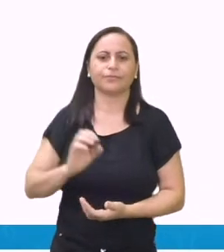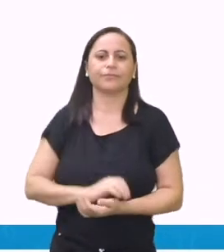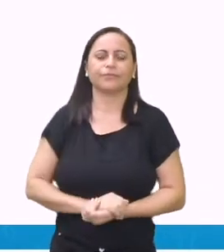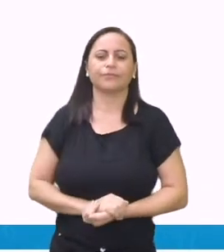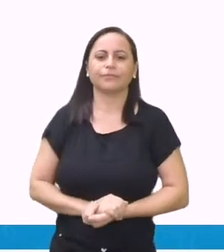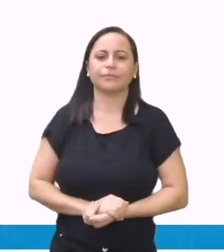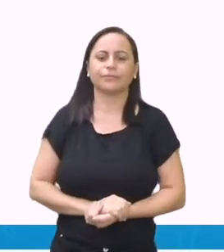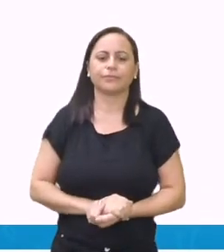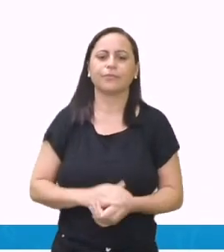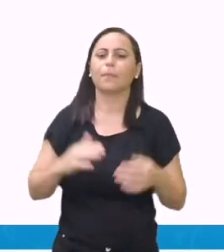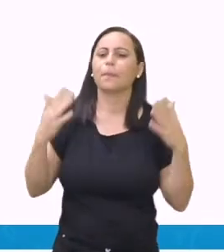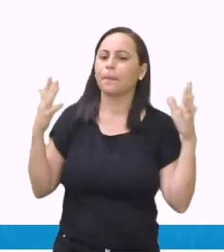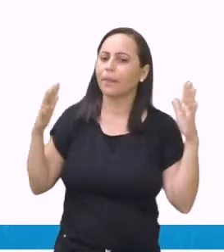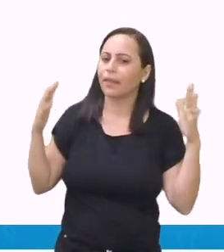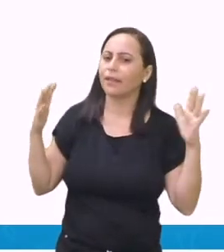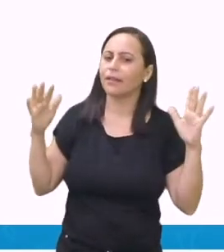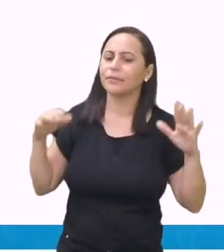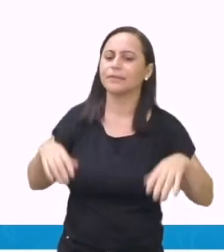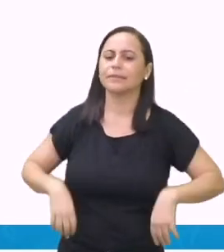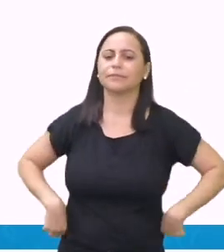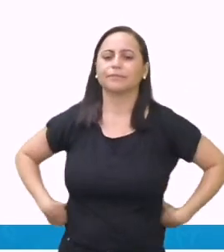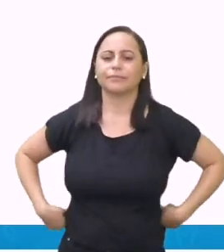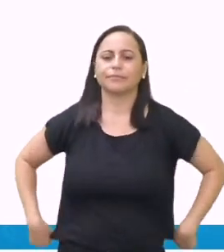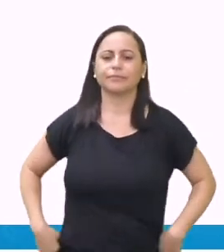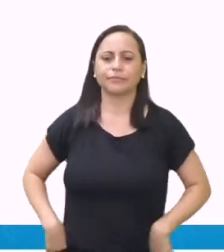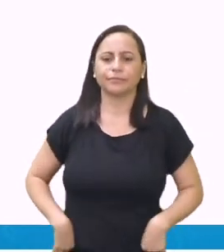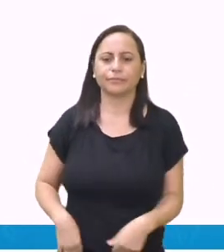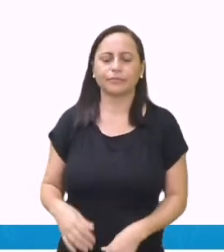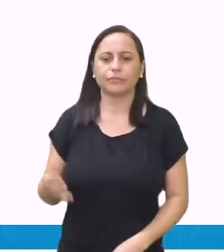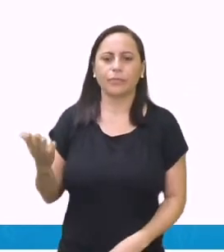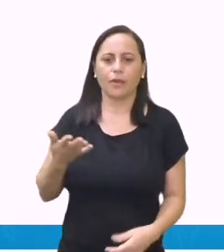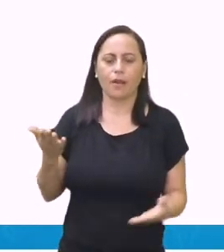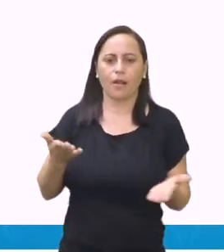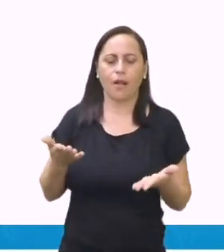90. Muito bem. Agora o número